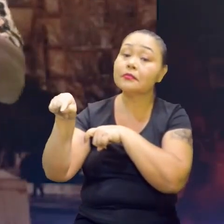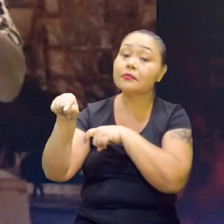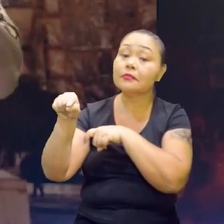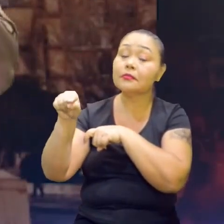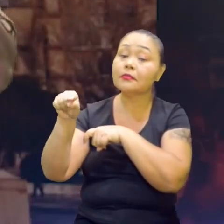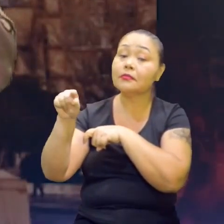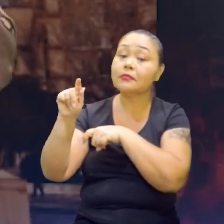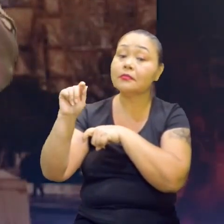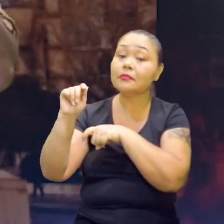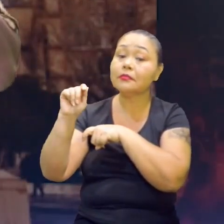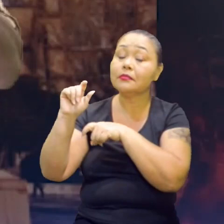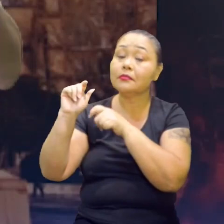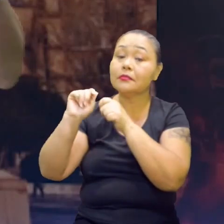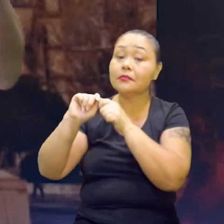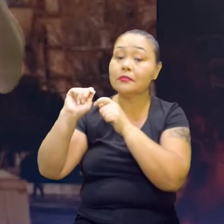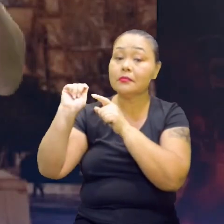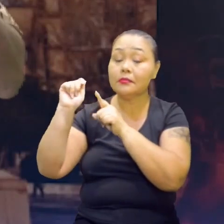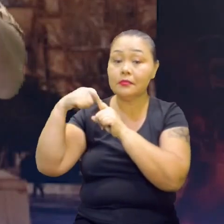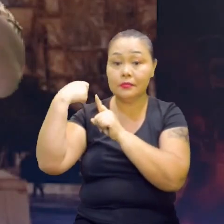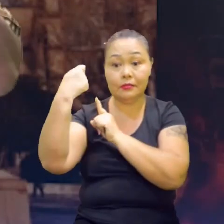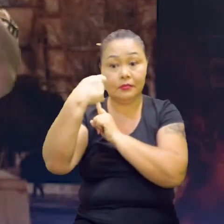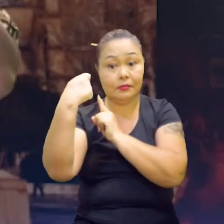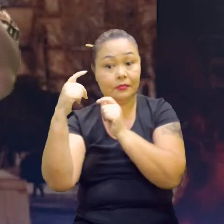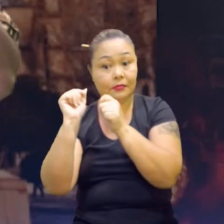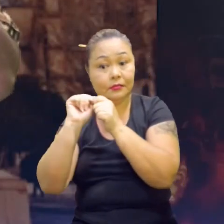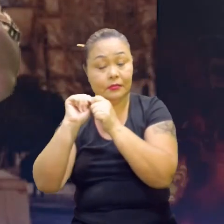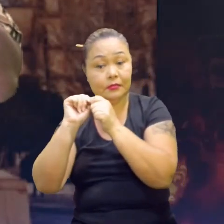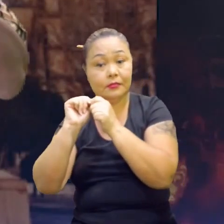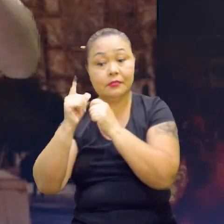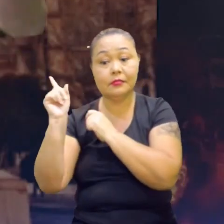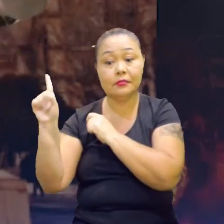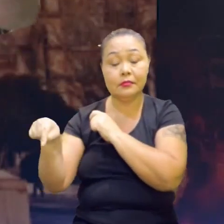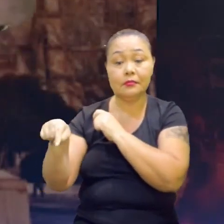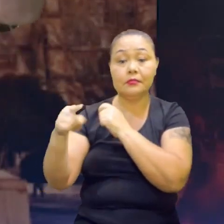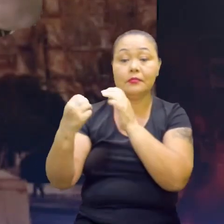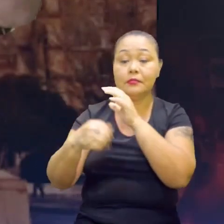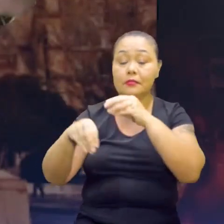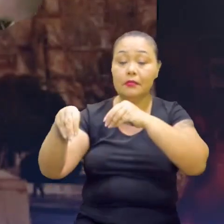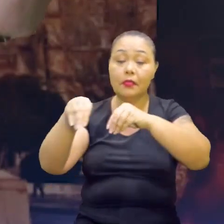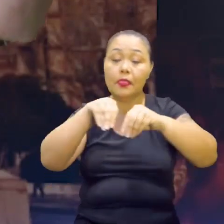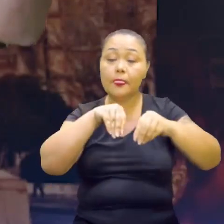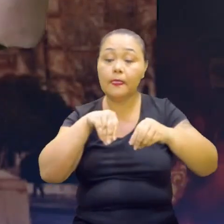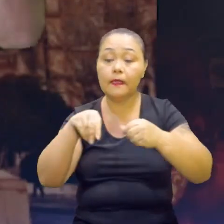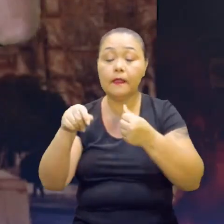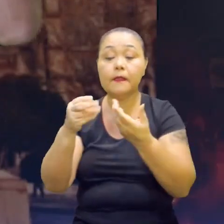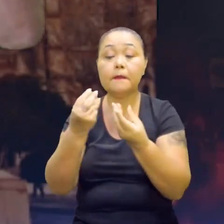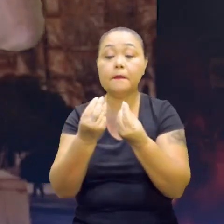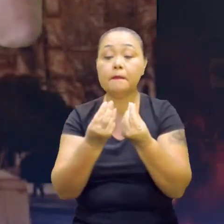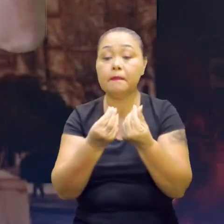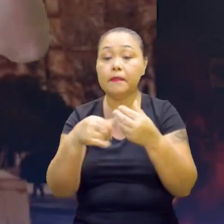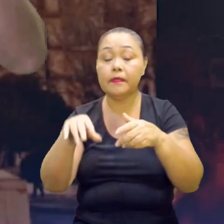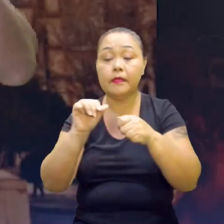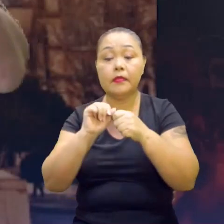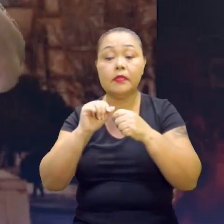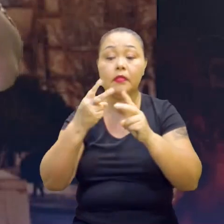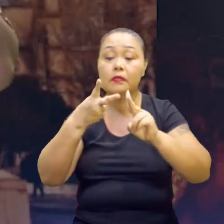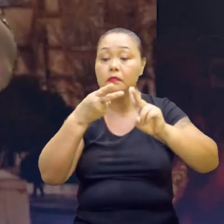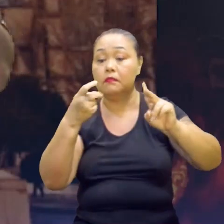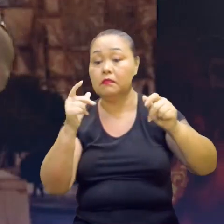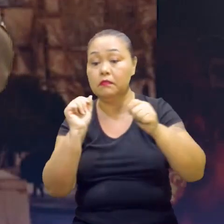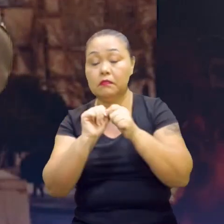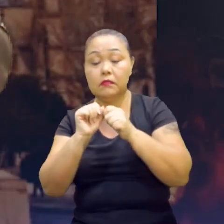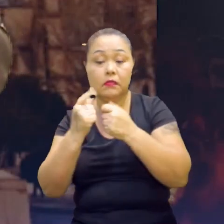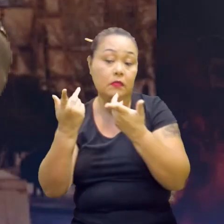você quilombola produz aí a farinha, ou você indígena também produz a farinha ou qualquer